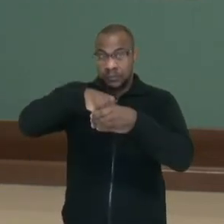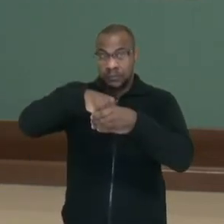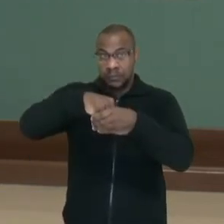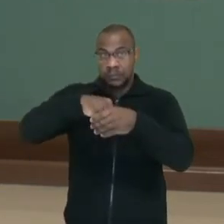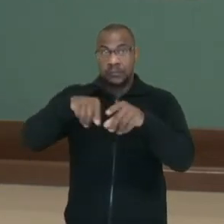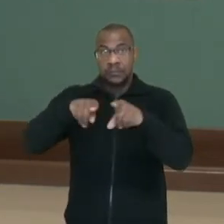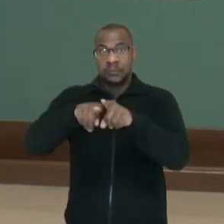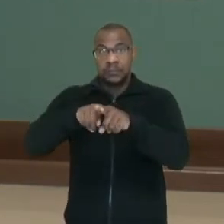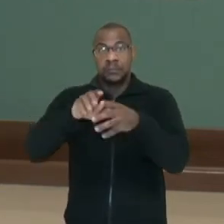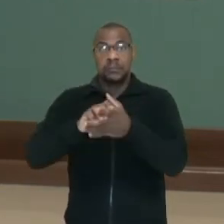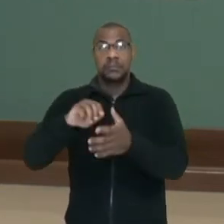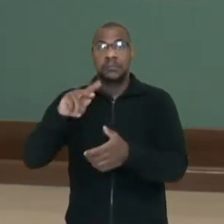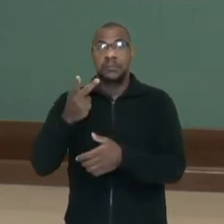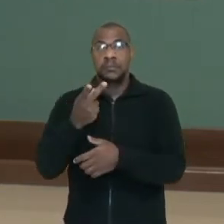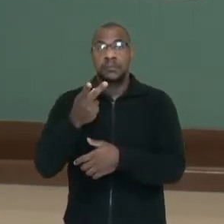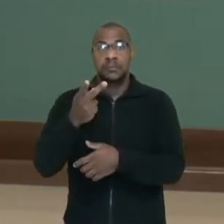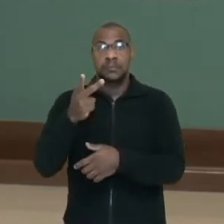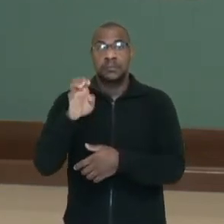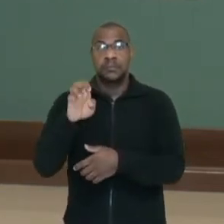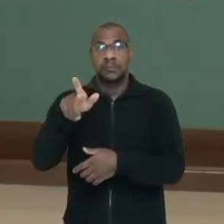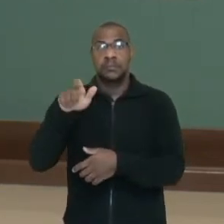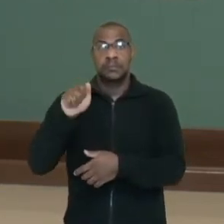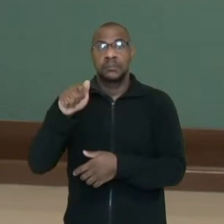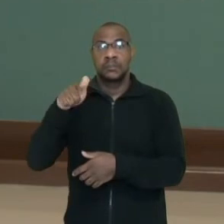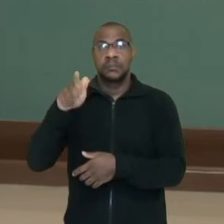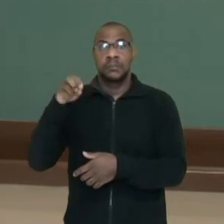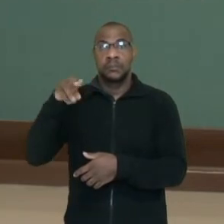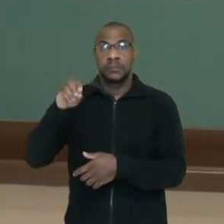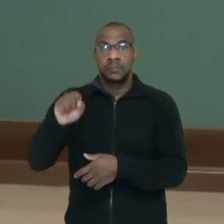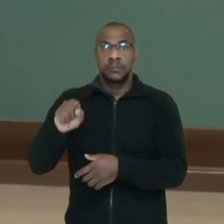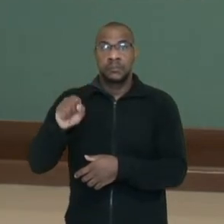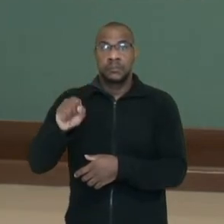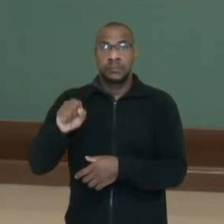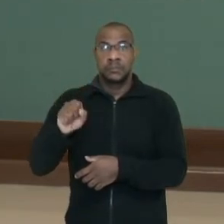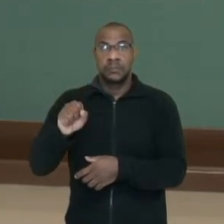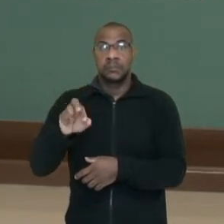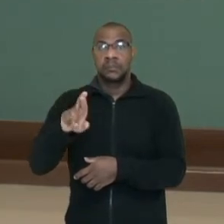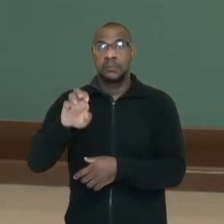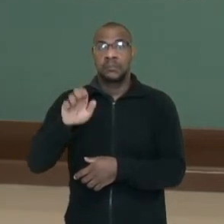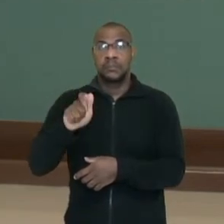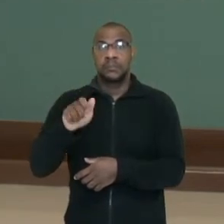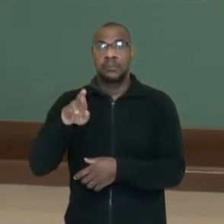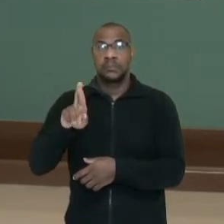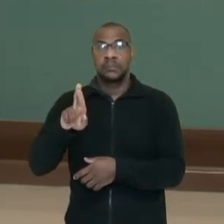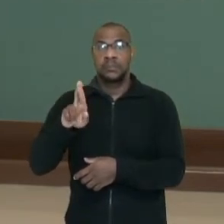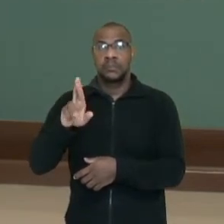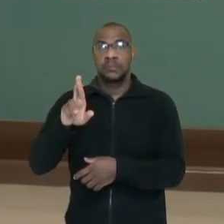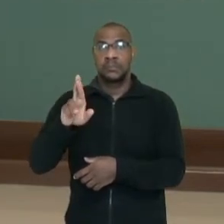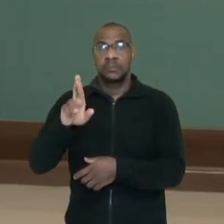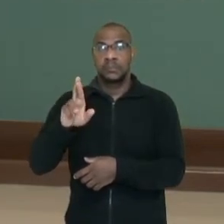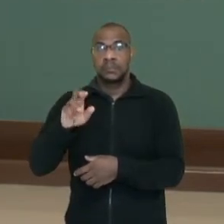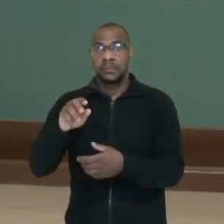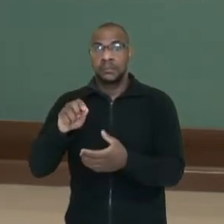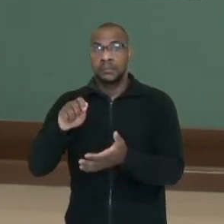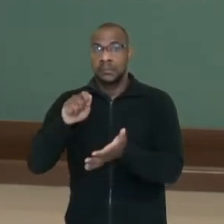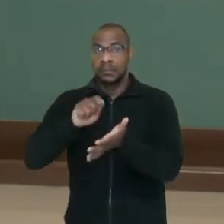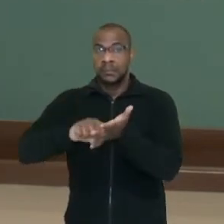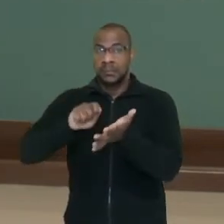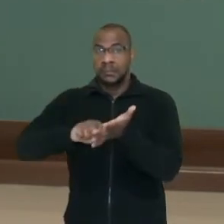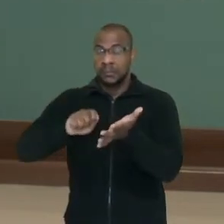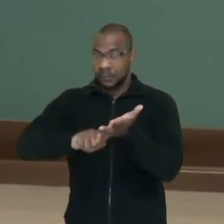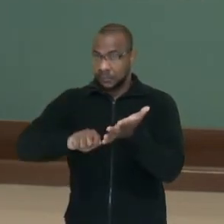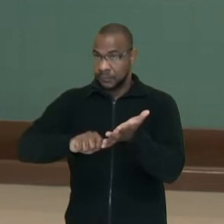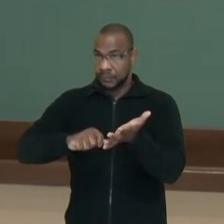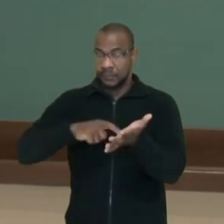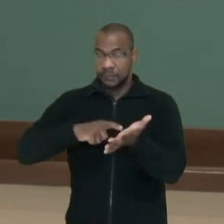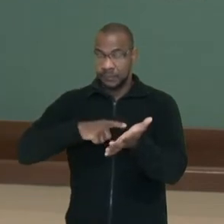um hexágono regular inscrito. Olha que legal, né? É uma questão matemática que não dá número nenhum. Cuidado, os